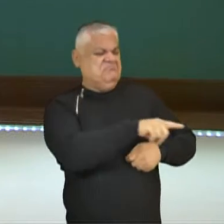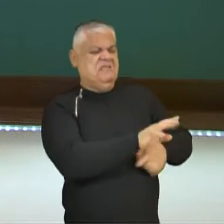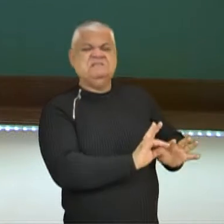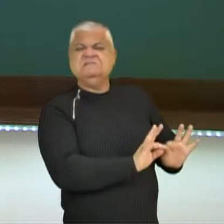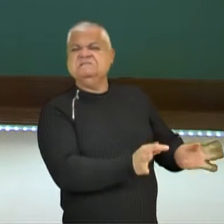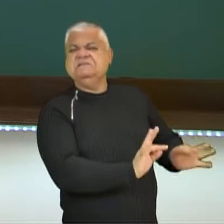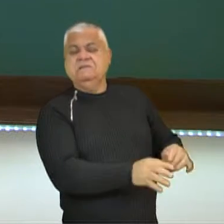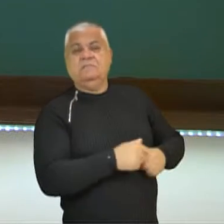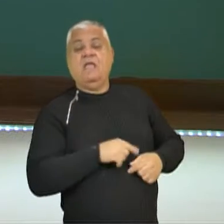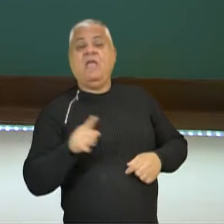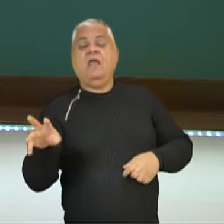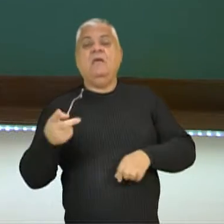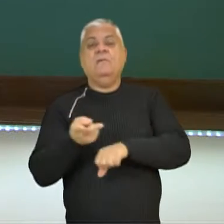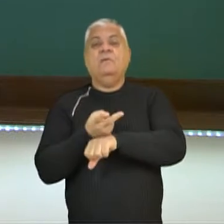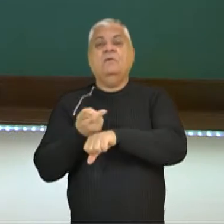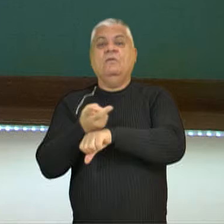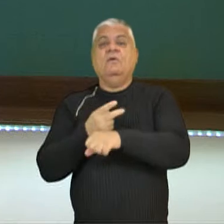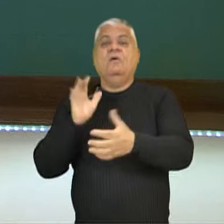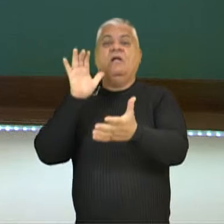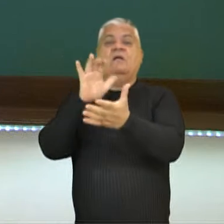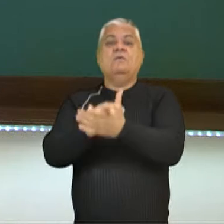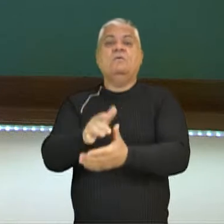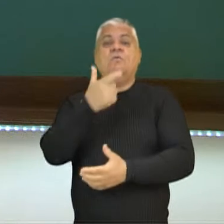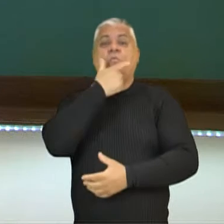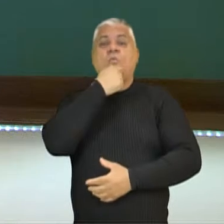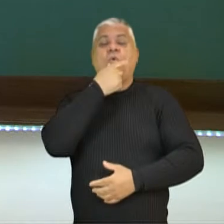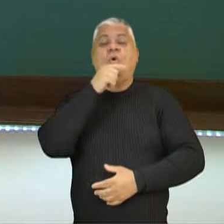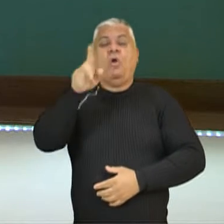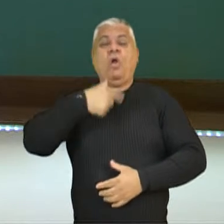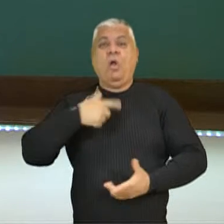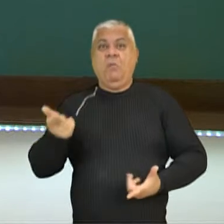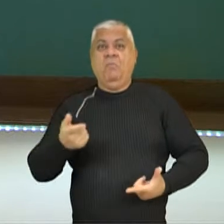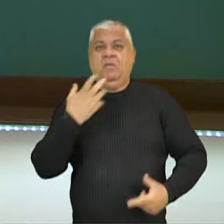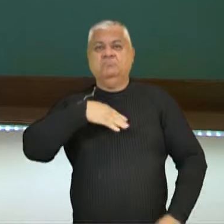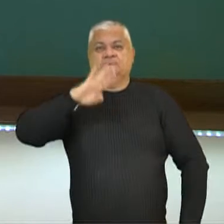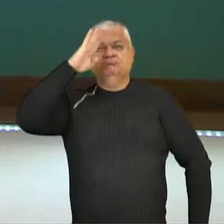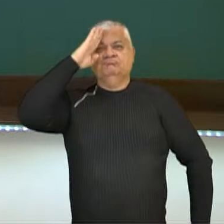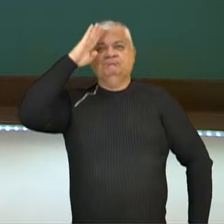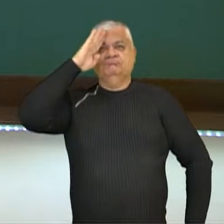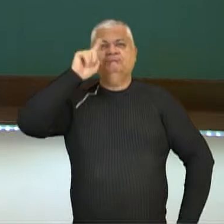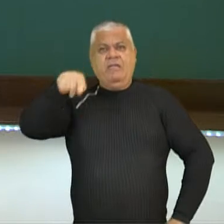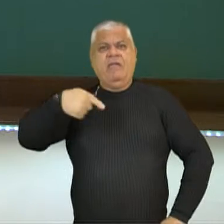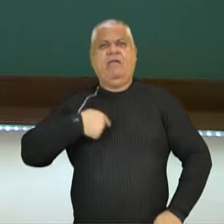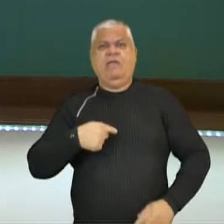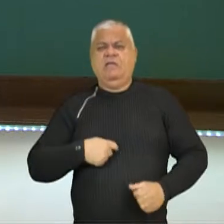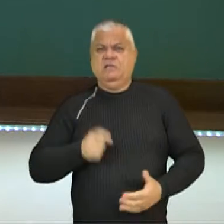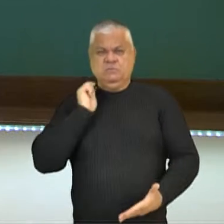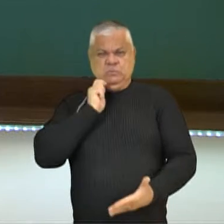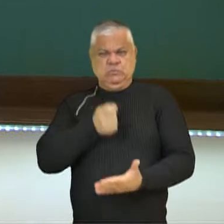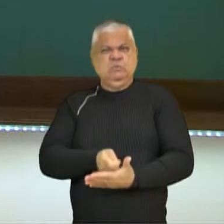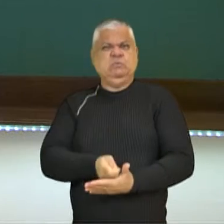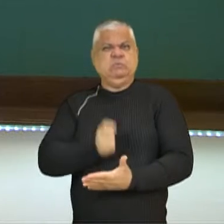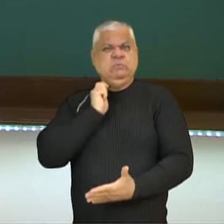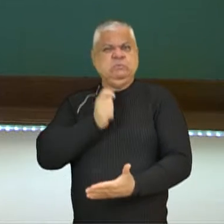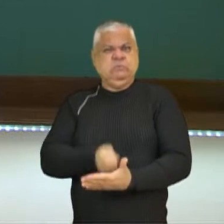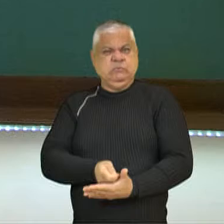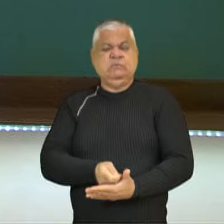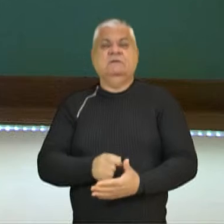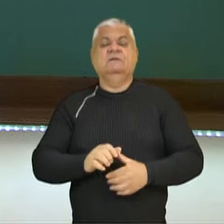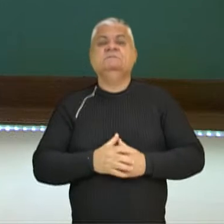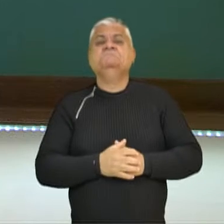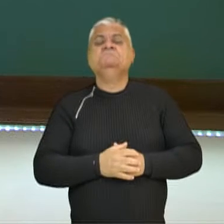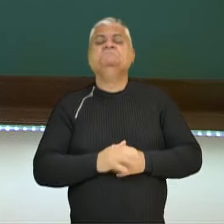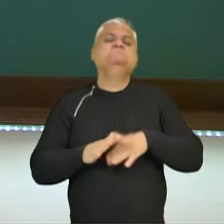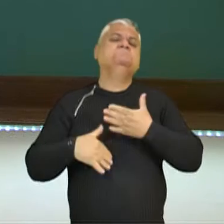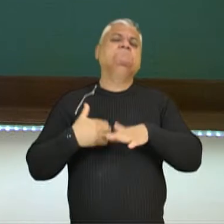Ela acabou se casando com um escudeiro. E esse escudeiro era um marido muito rígido, muito cruel.